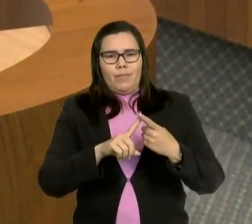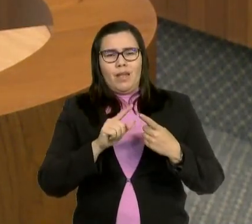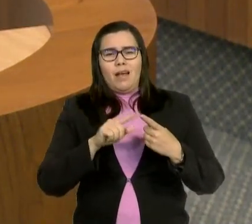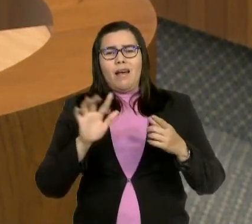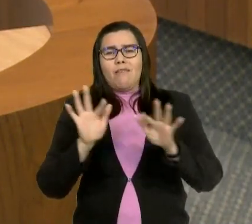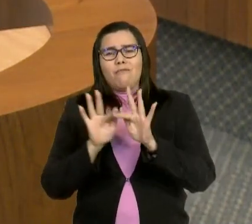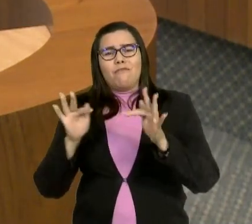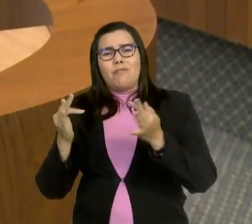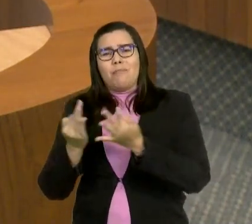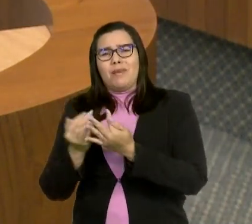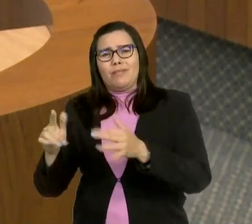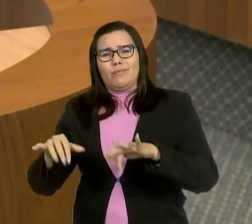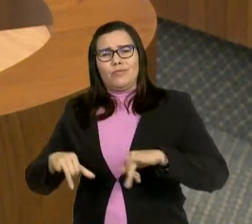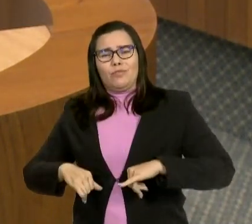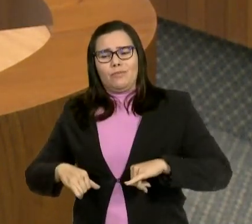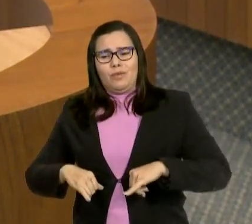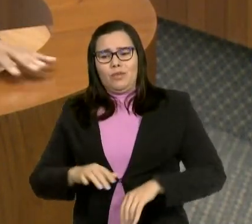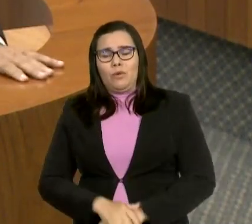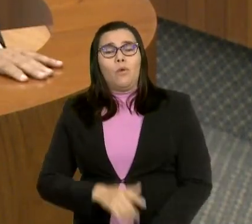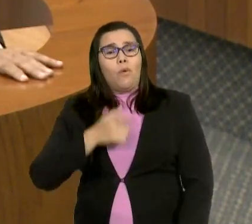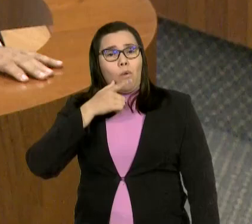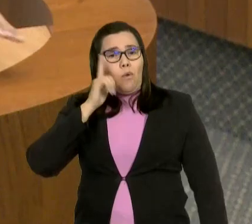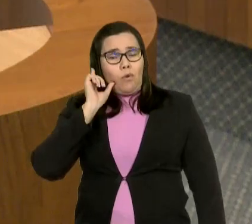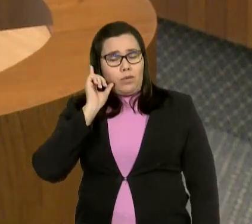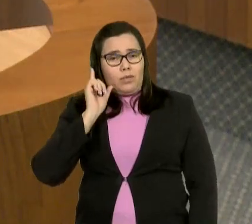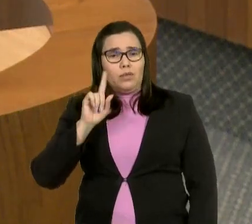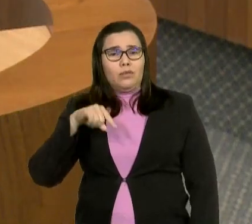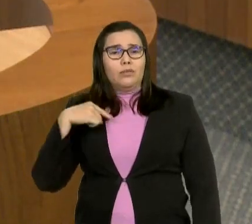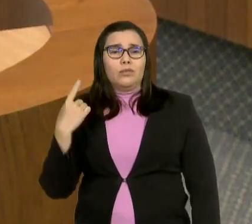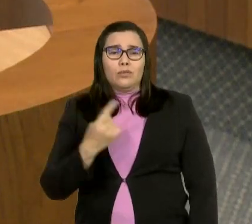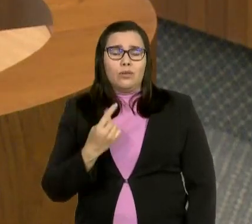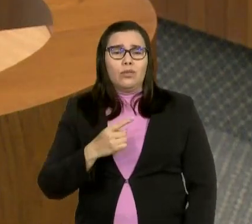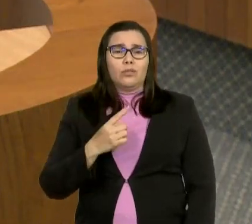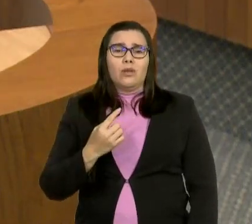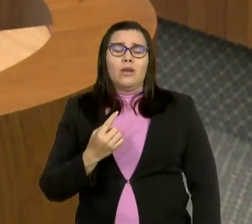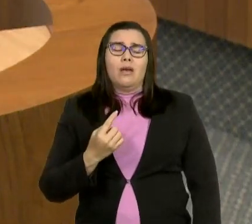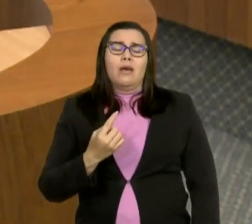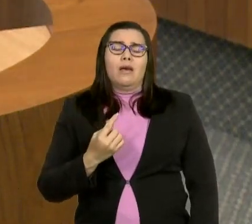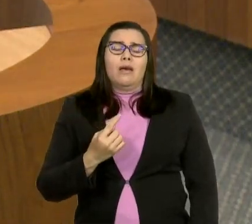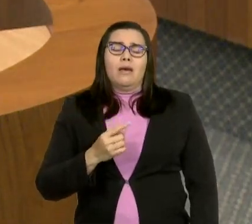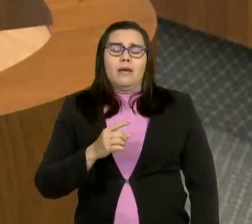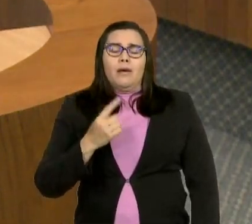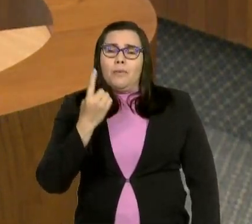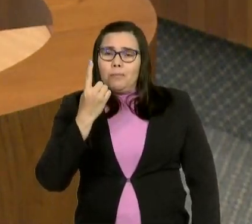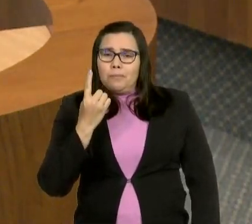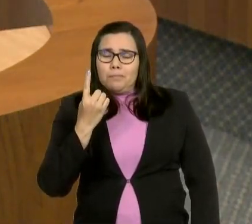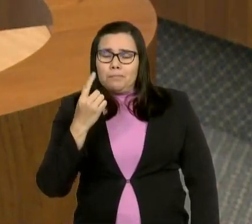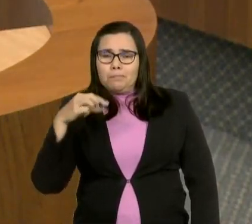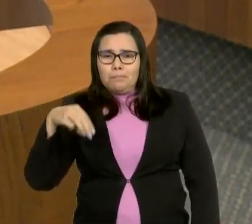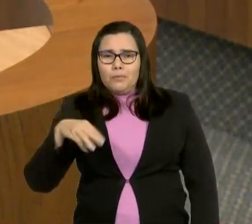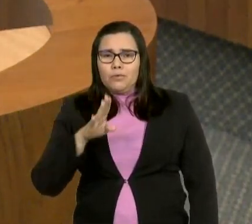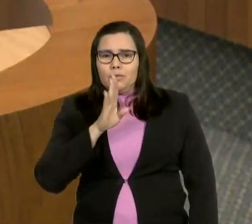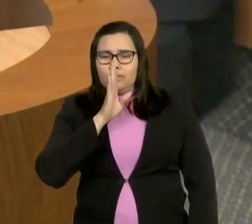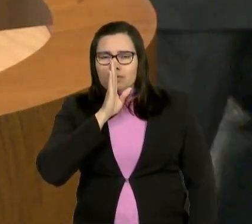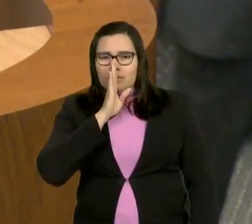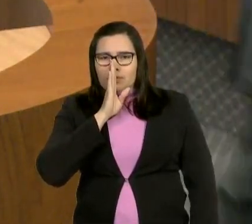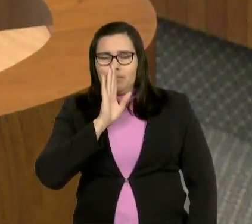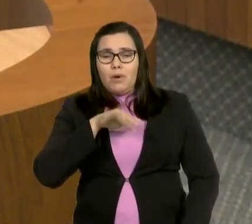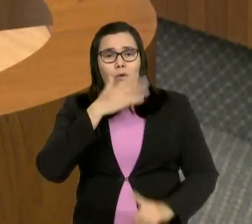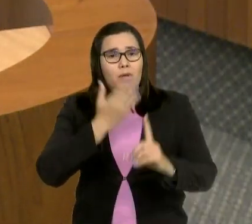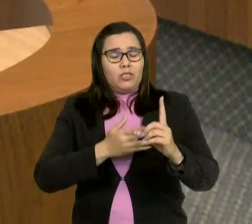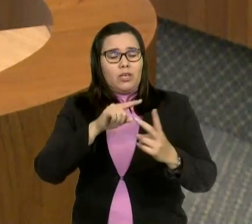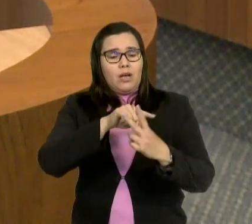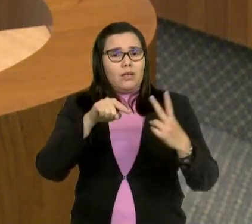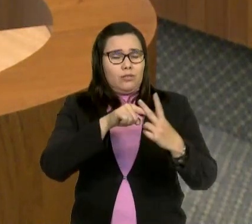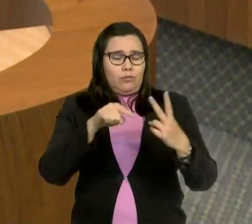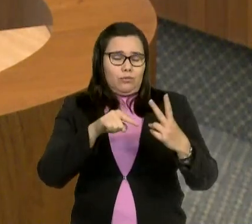Inclusive, nós fizemos uma homenagem aqui ontem, um minuto de silêncio, das duas vítimas, das duas garotas de 21 anos, Yasmin, e a outra de 16